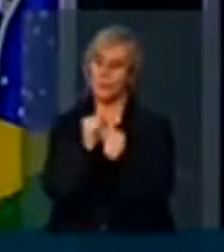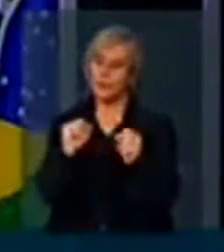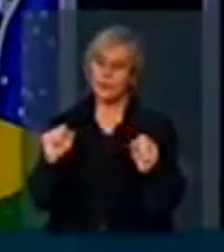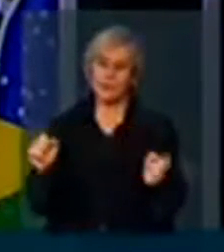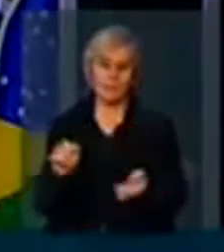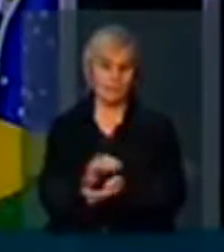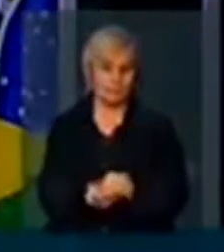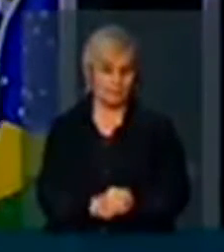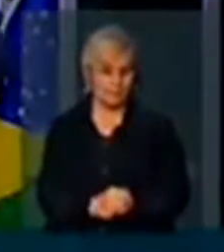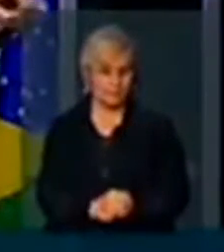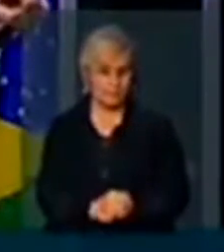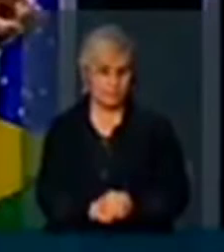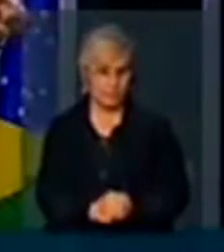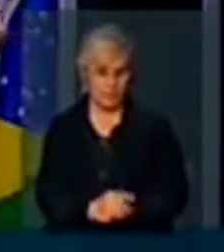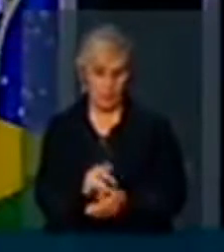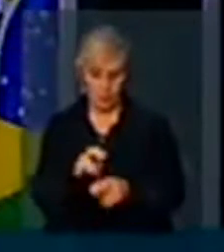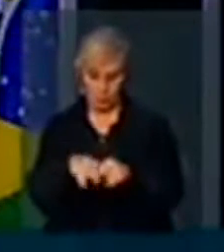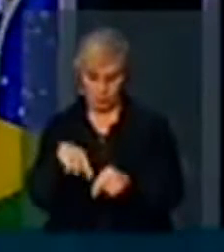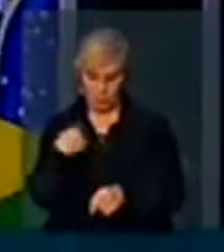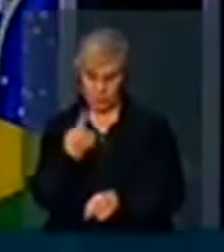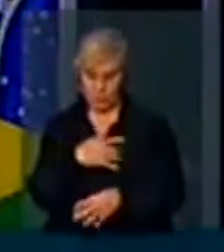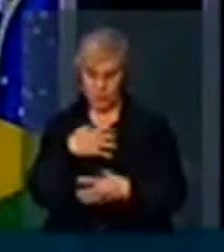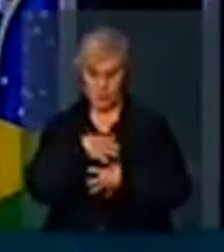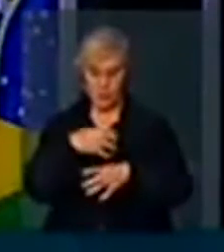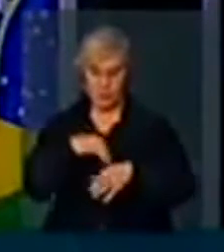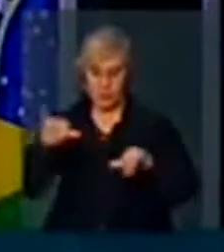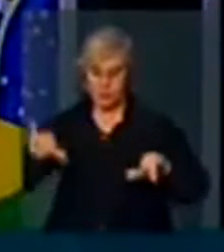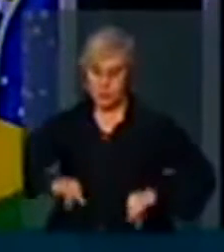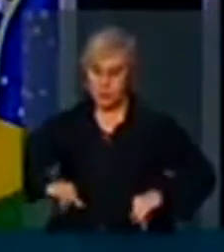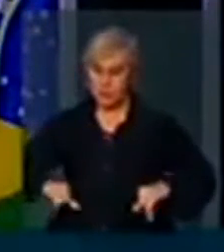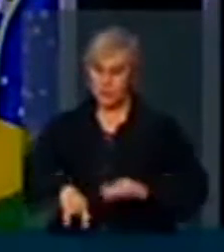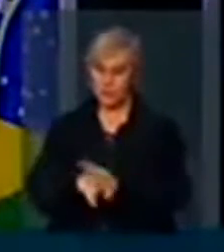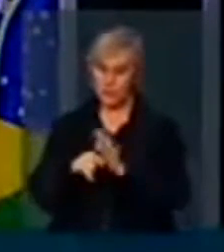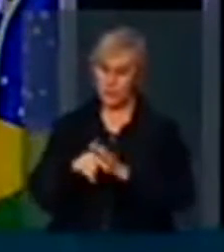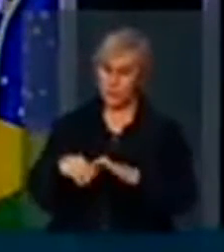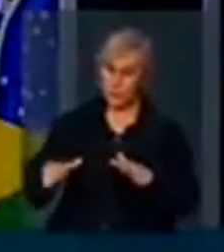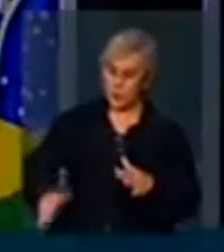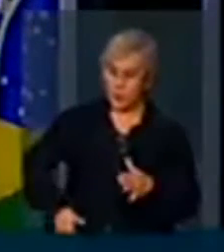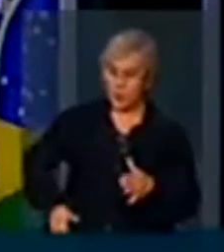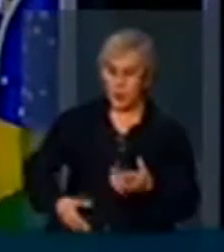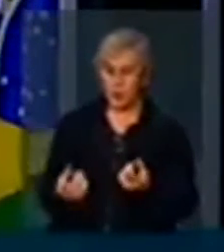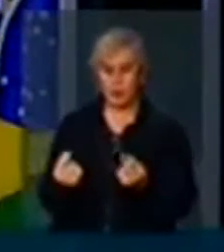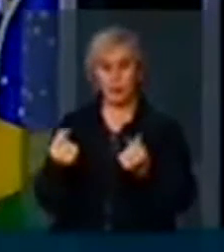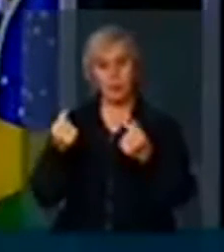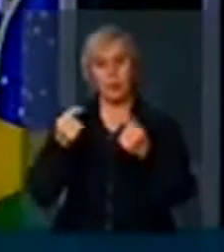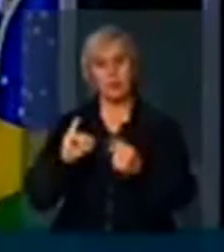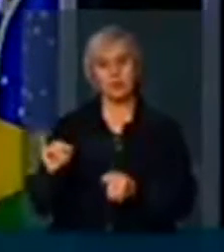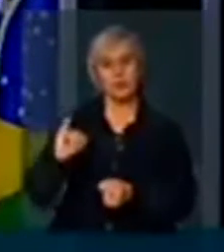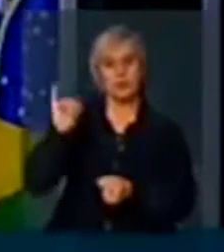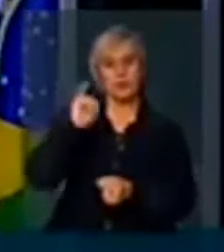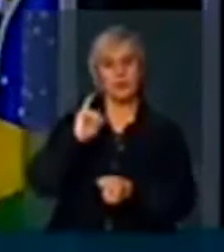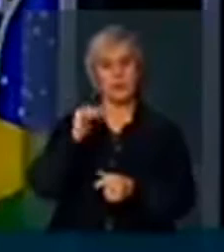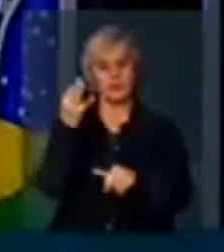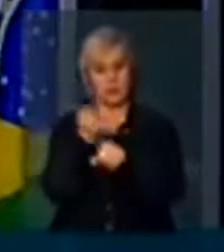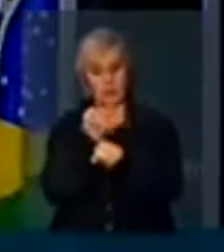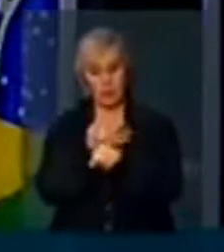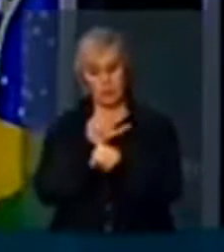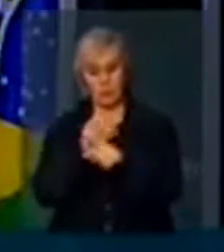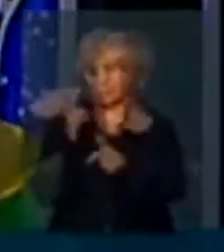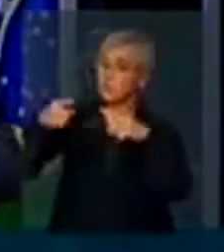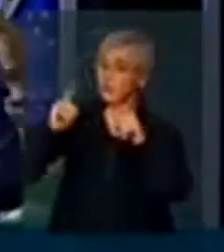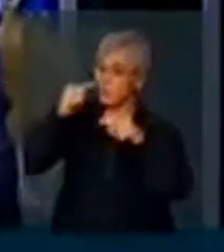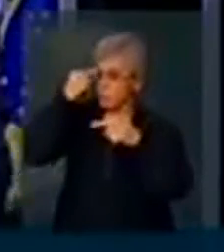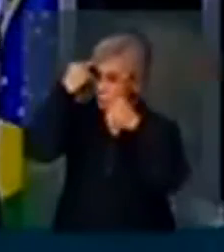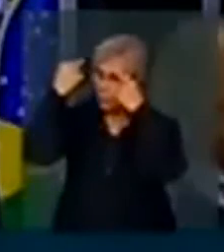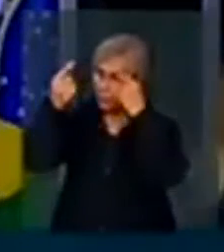brasileiro sente no bolso, na inflação, no preço do tomate, as dificuldades que está enfrentando no seu dia a